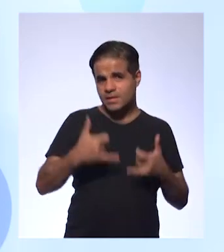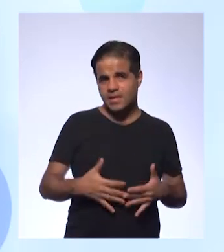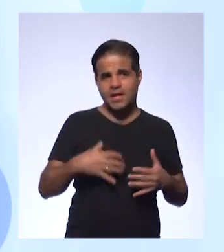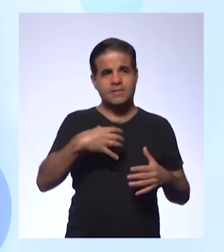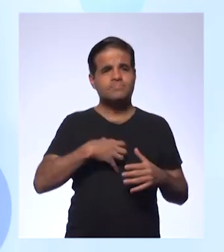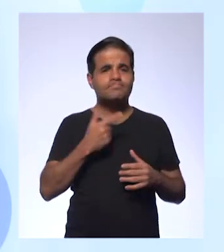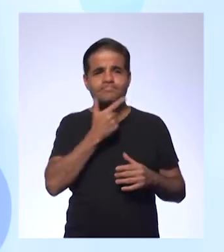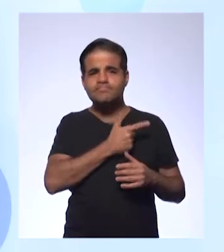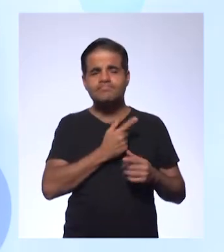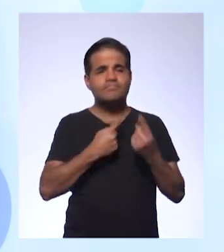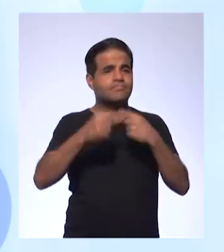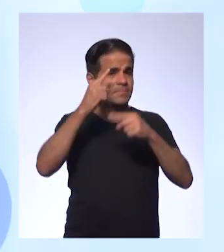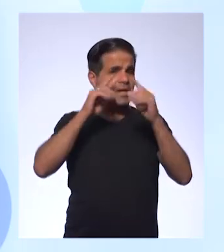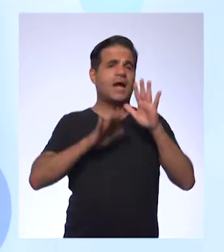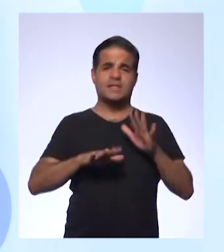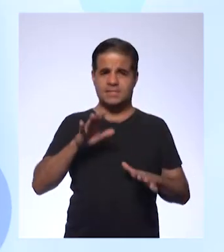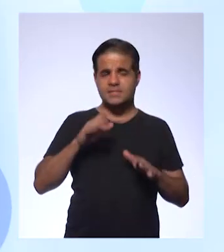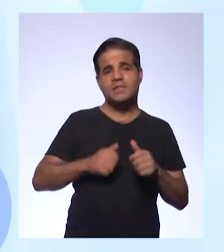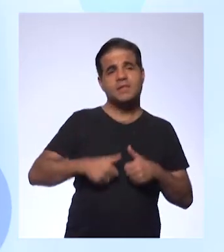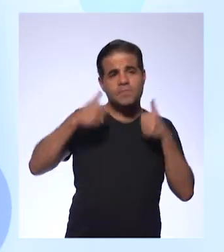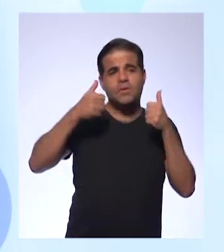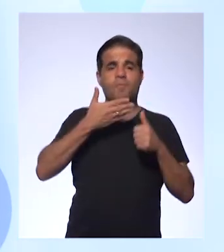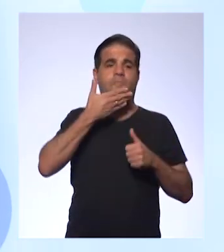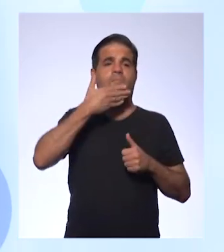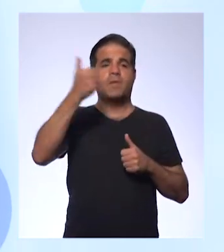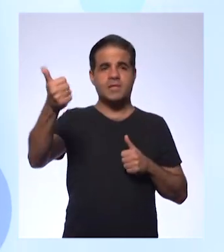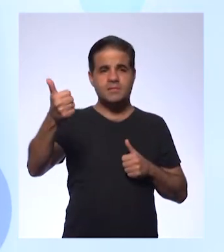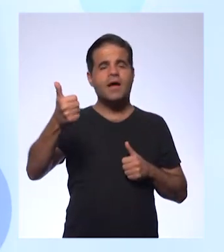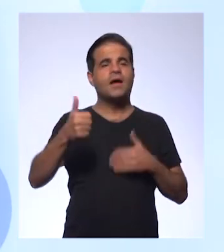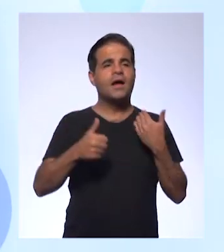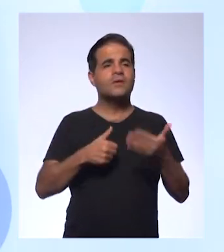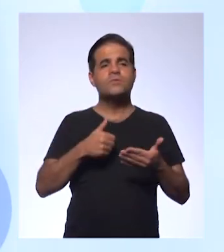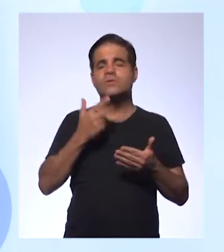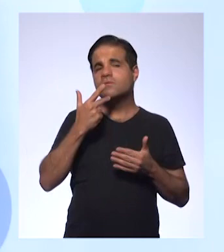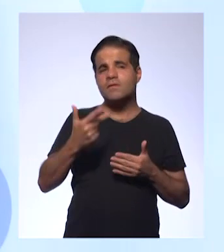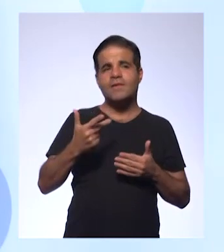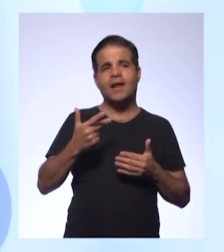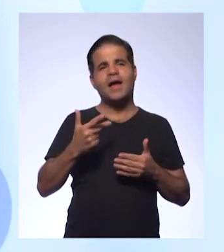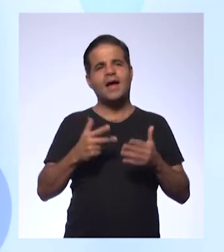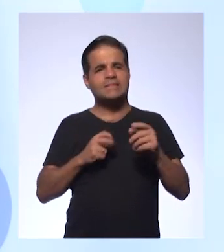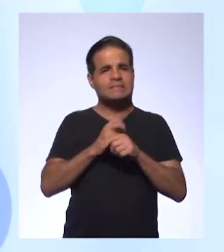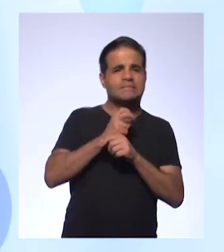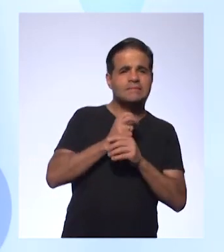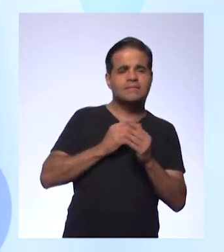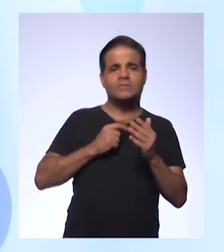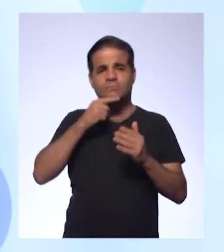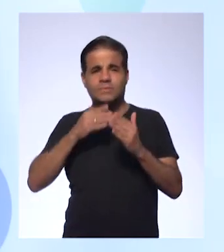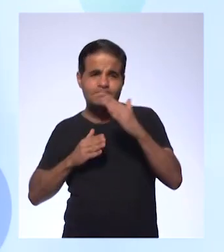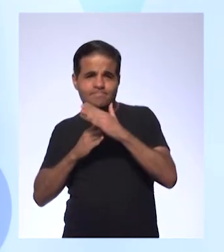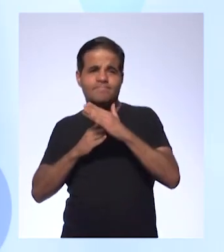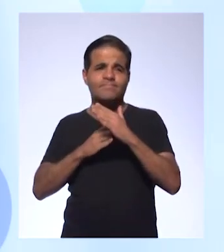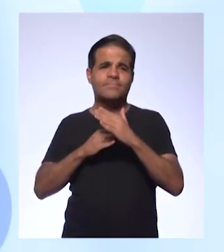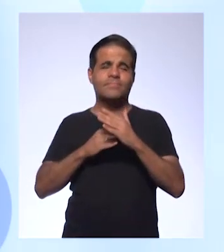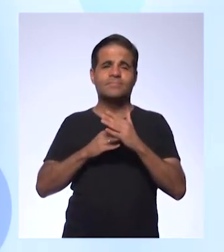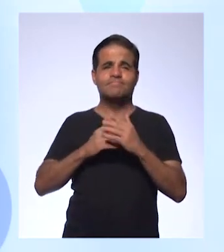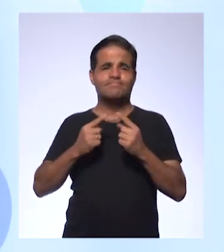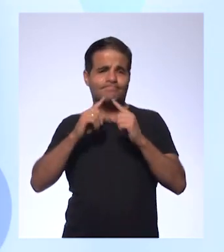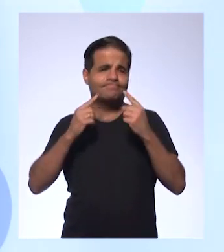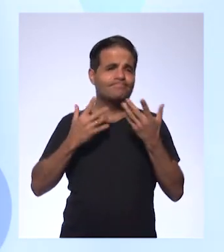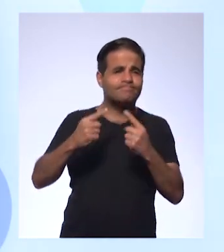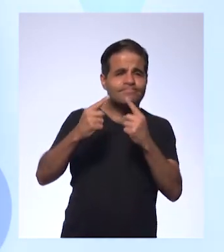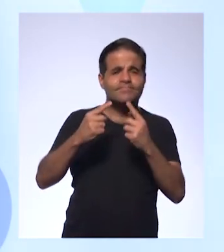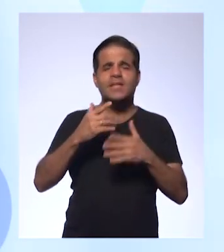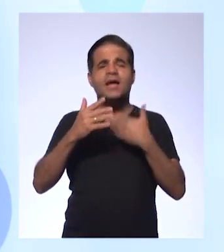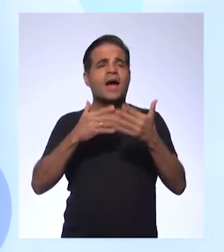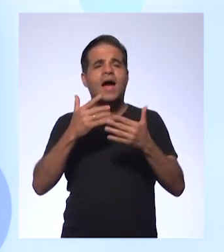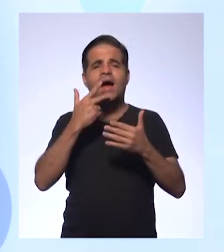as conquistas, às vezes é até melhor, mais fácil do que falar sobre as bolas na trave, o gol contra,